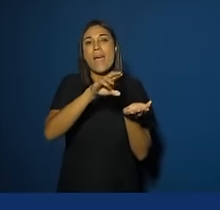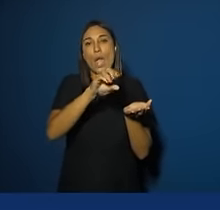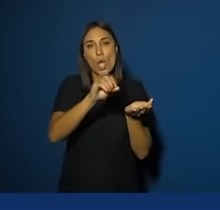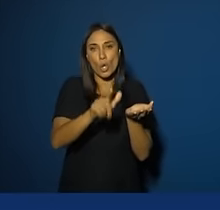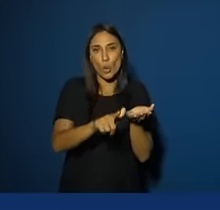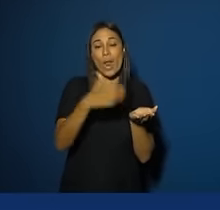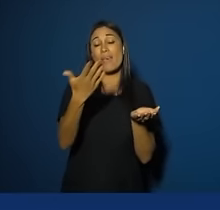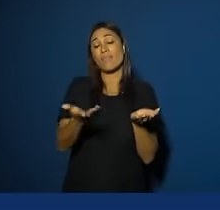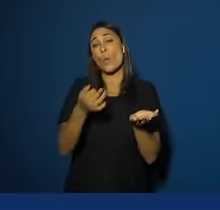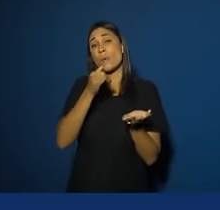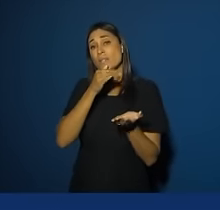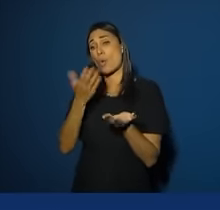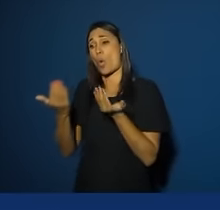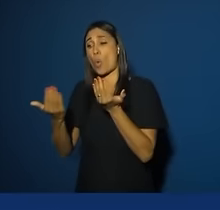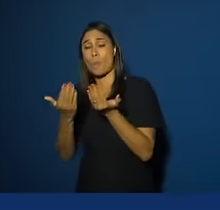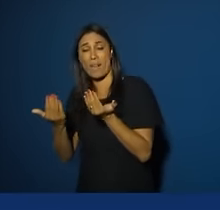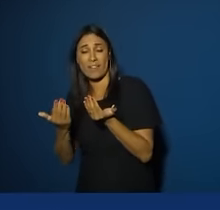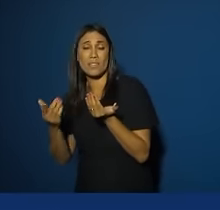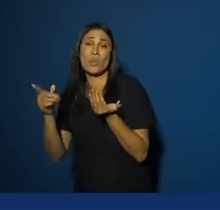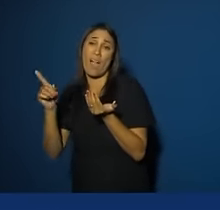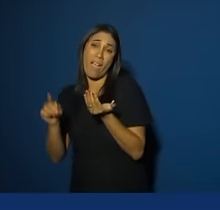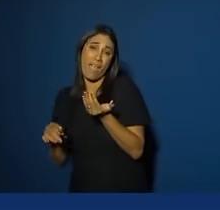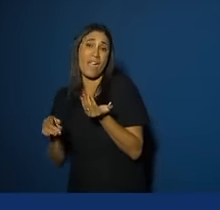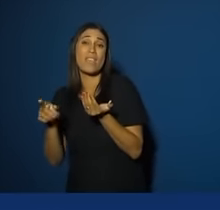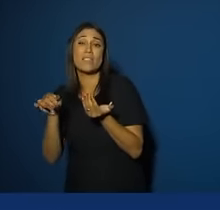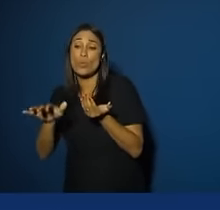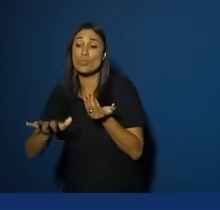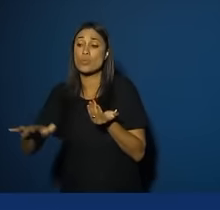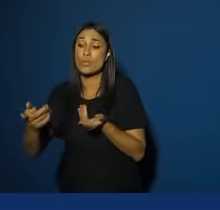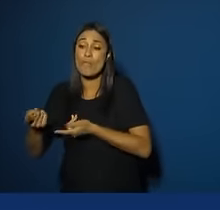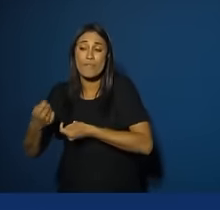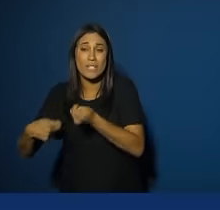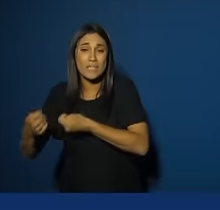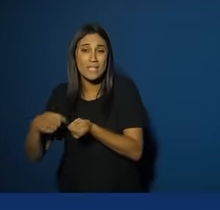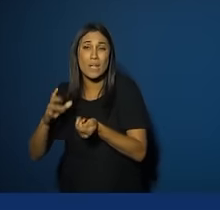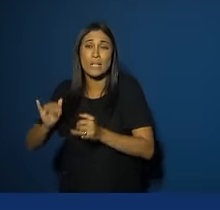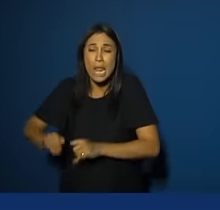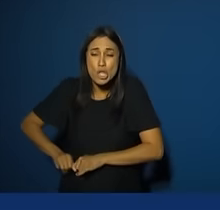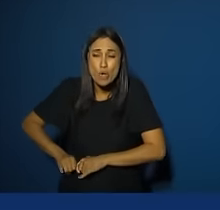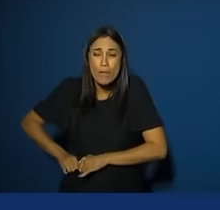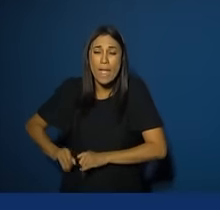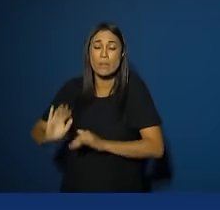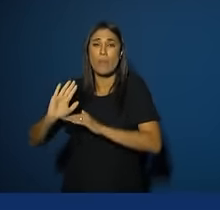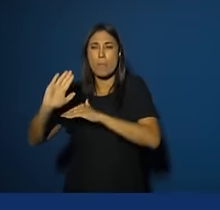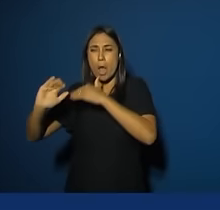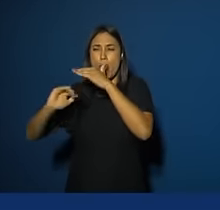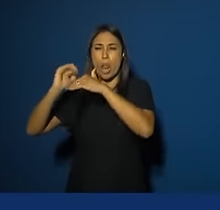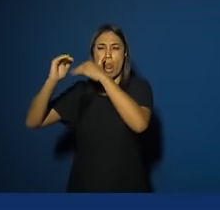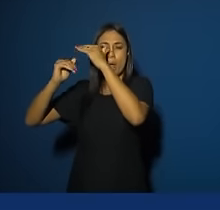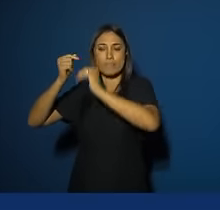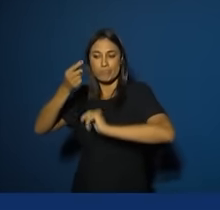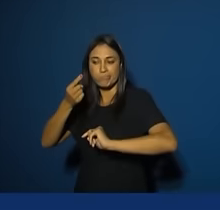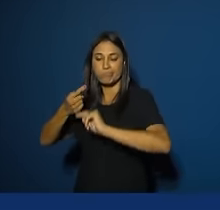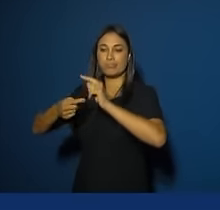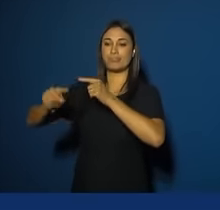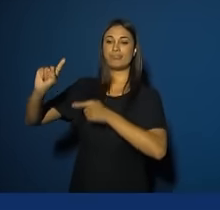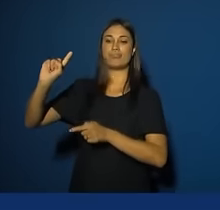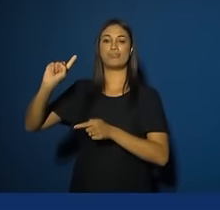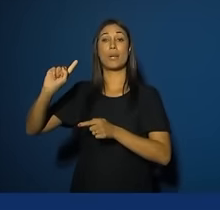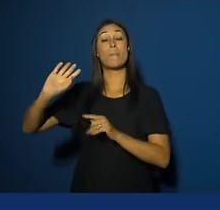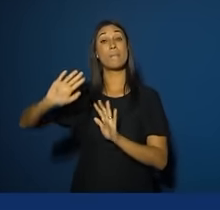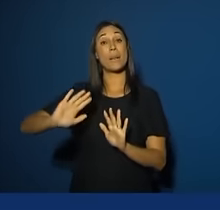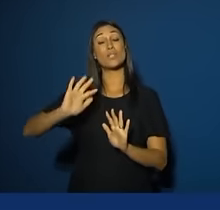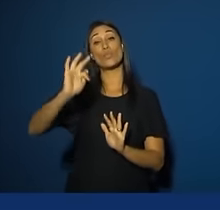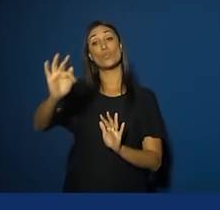caminho de empreender de um valor maior. Então, acho que o setor financeiro pega o crescimento, é alavancado no crescimento,